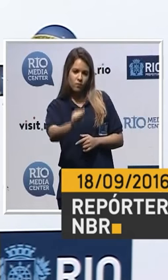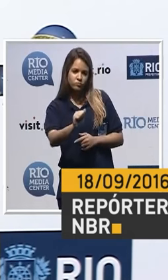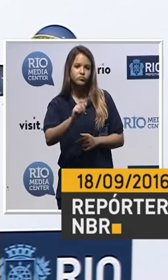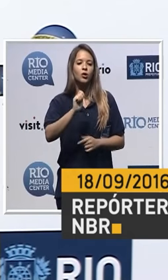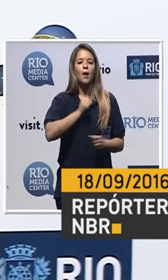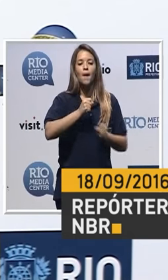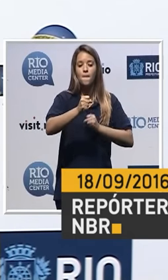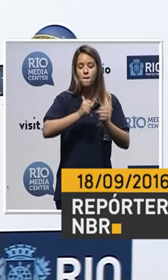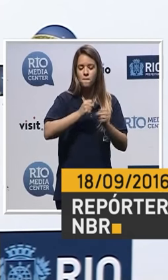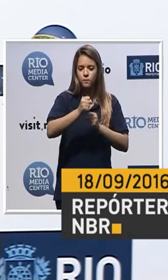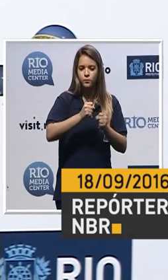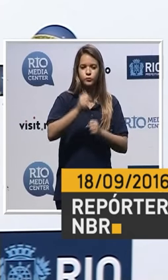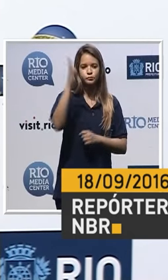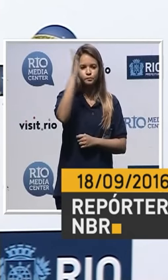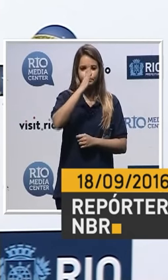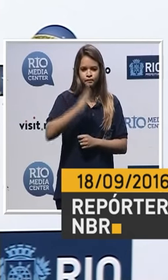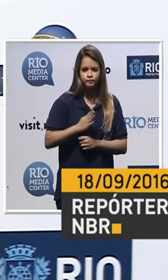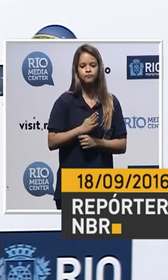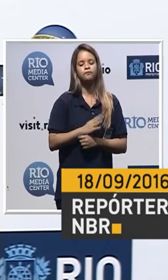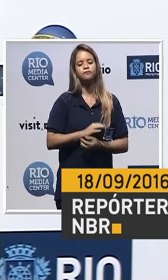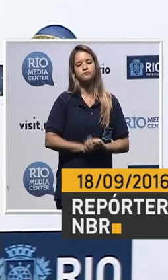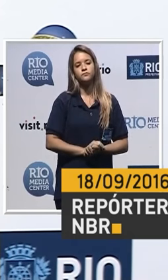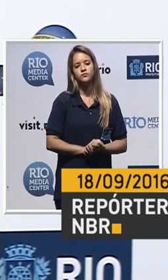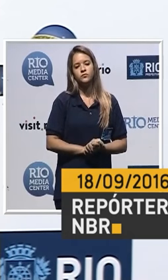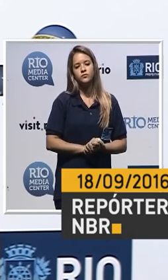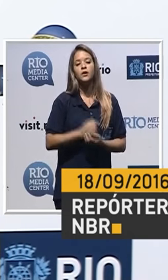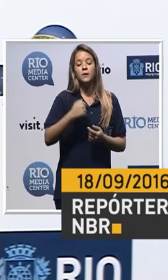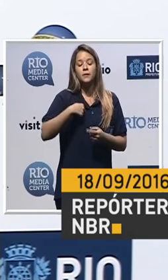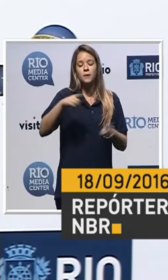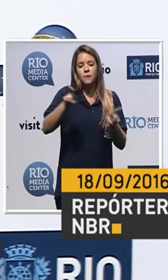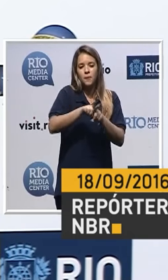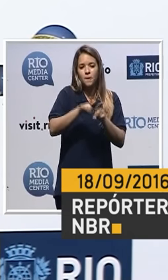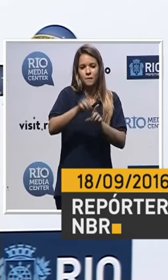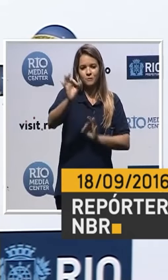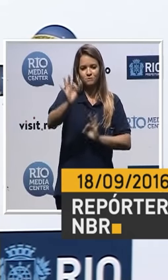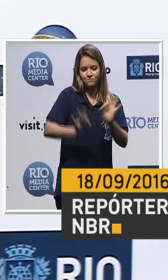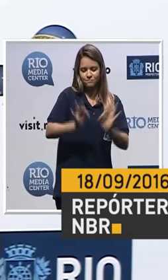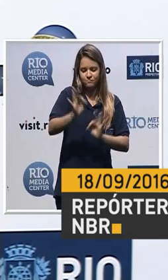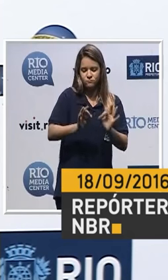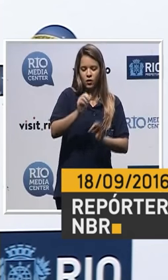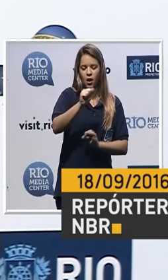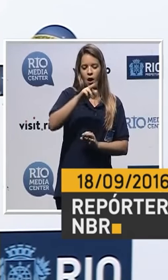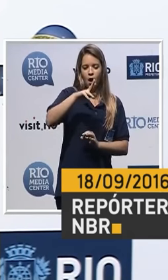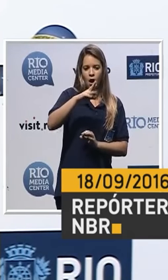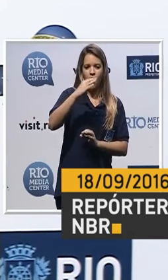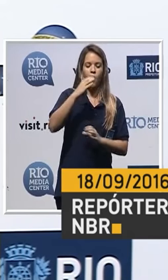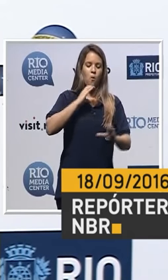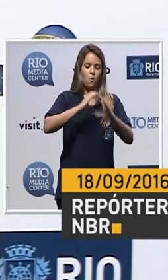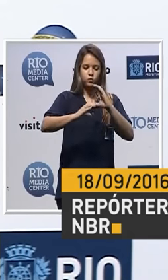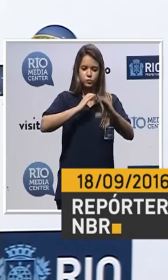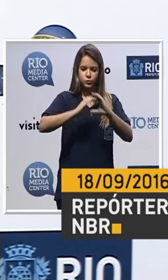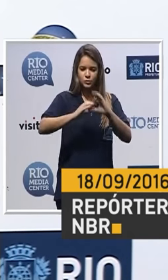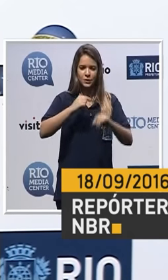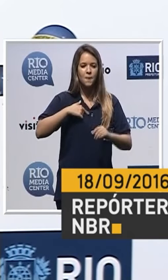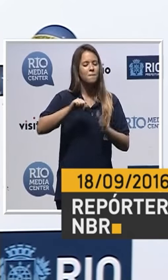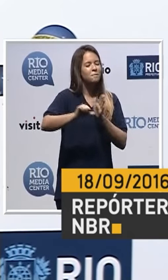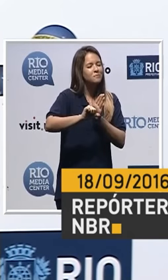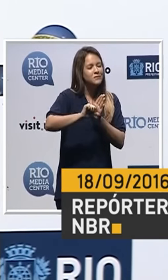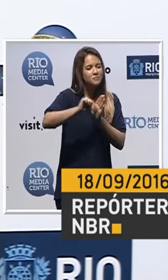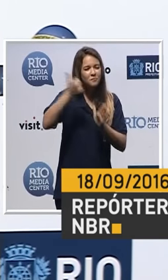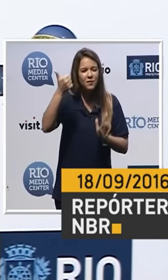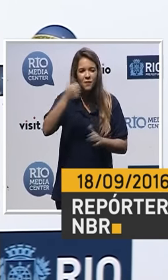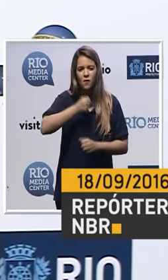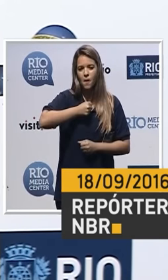TV Brasil, pela produtora Noir Comunicação. Sou a primeira